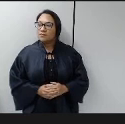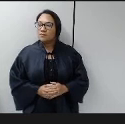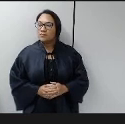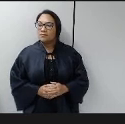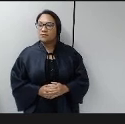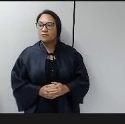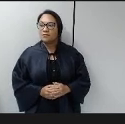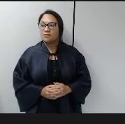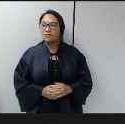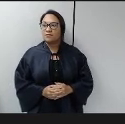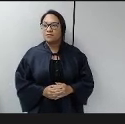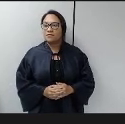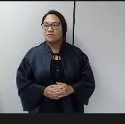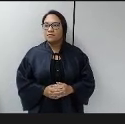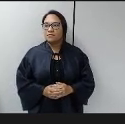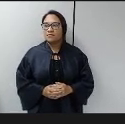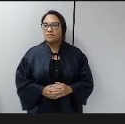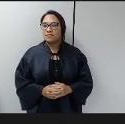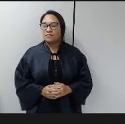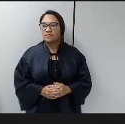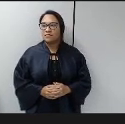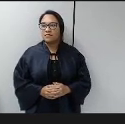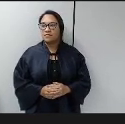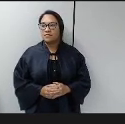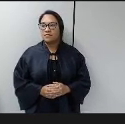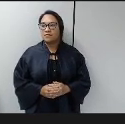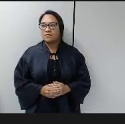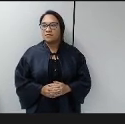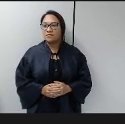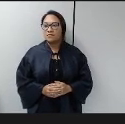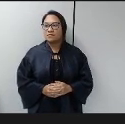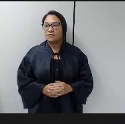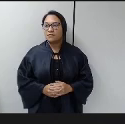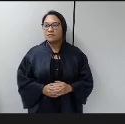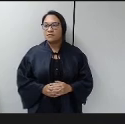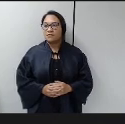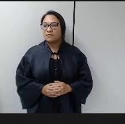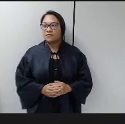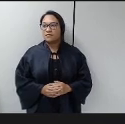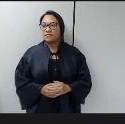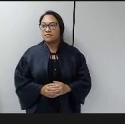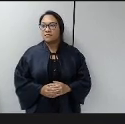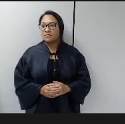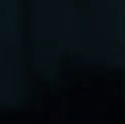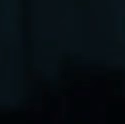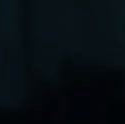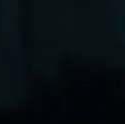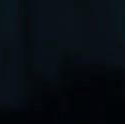Encerrada. Agora sim. Encerrada.